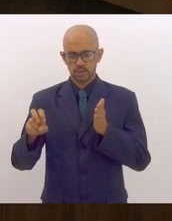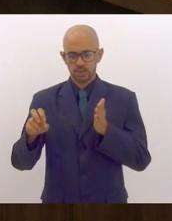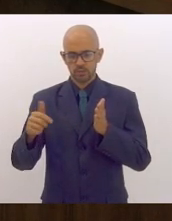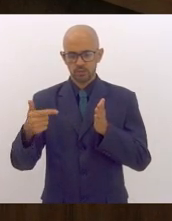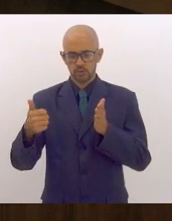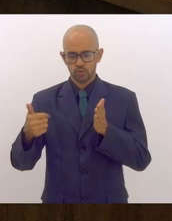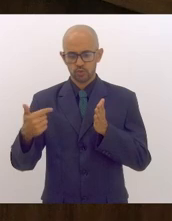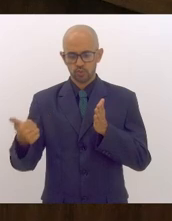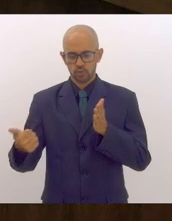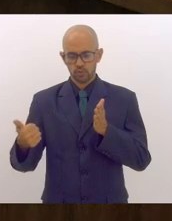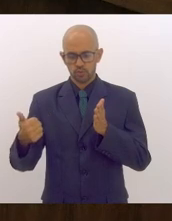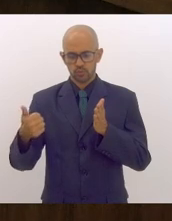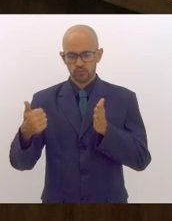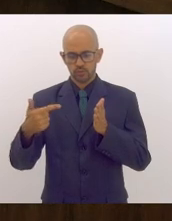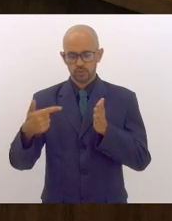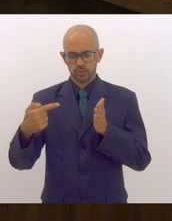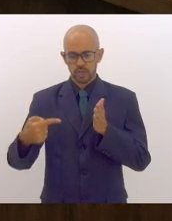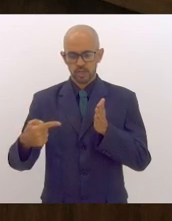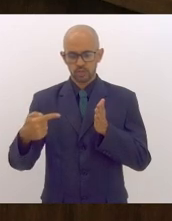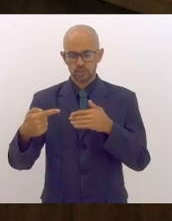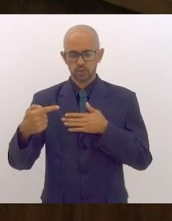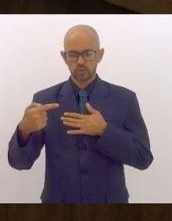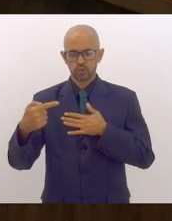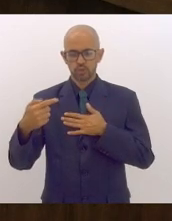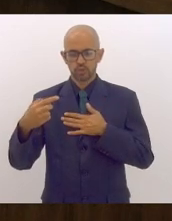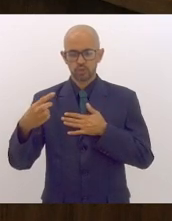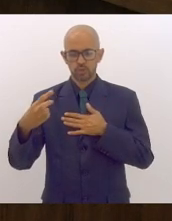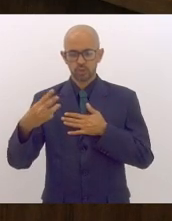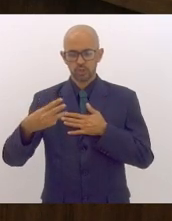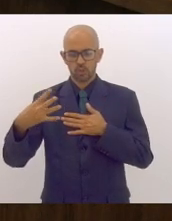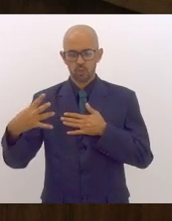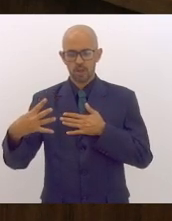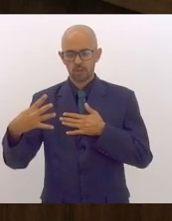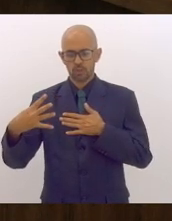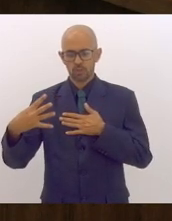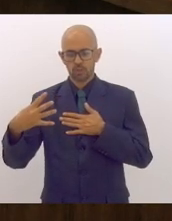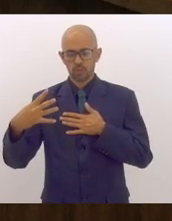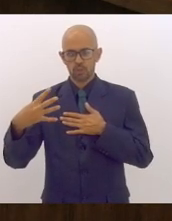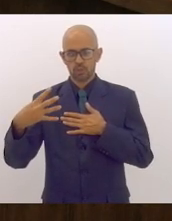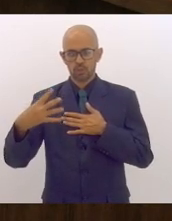25, 27, 28, 34, 41. Olha só.